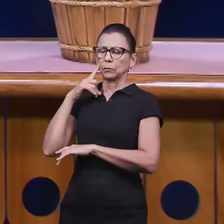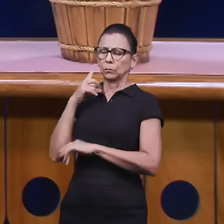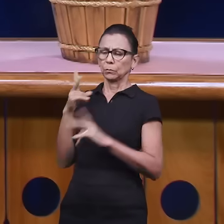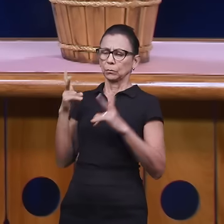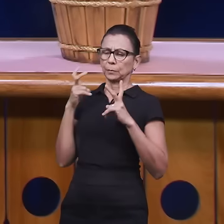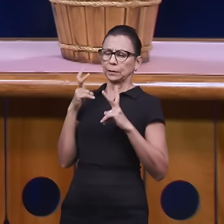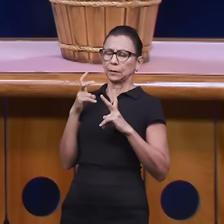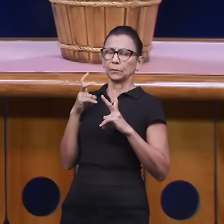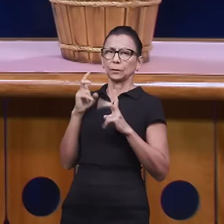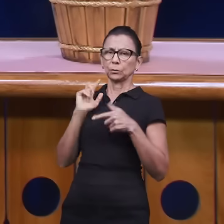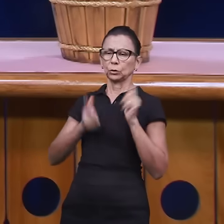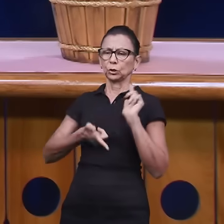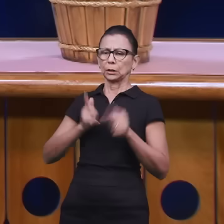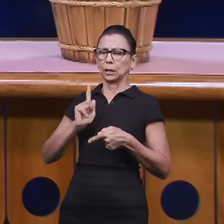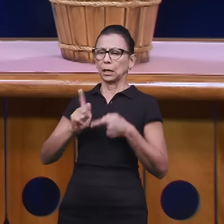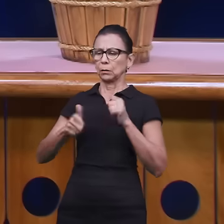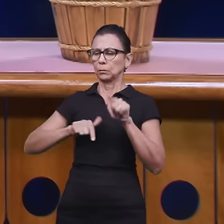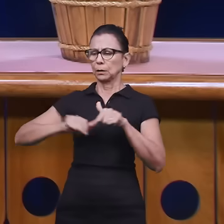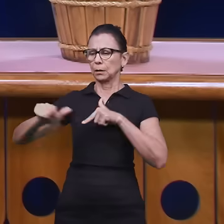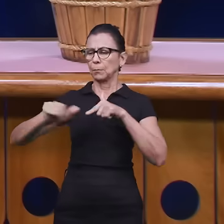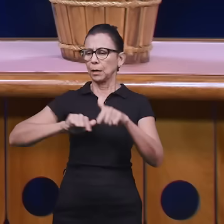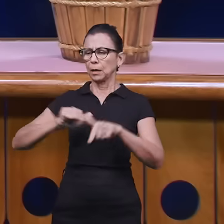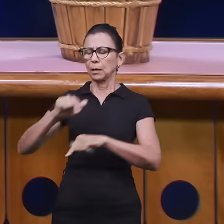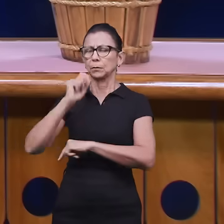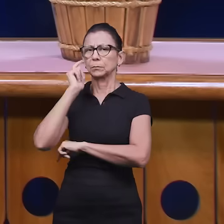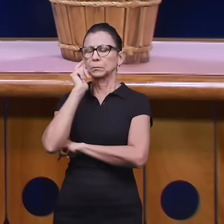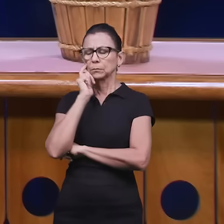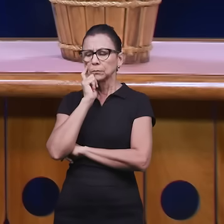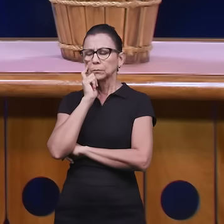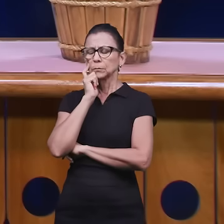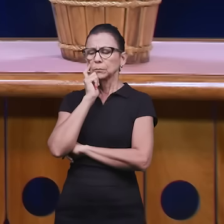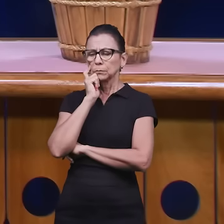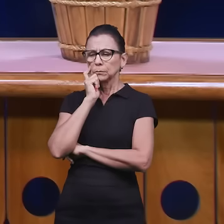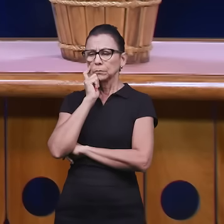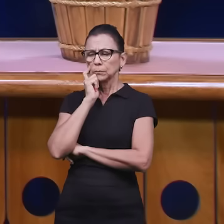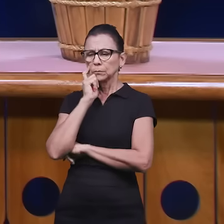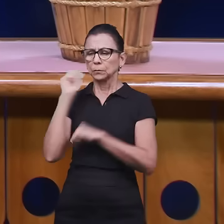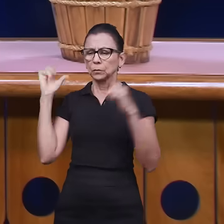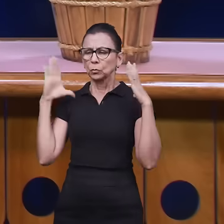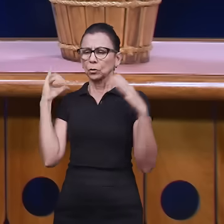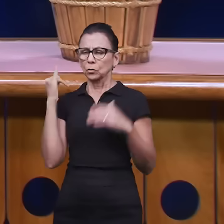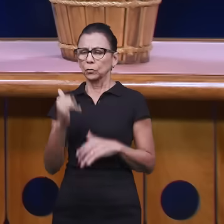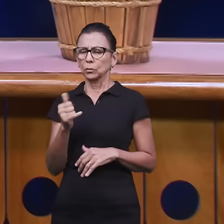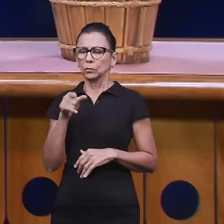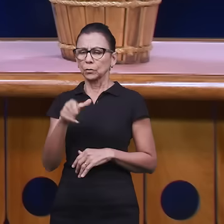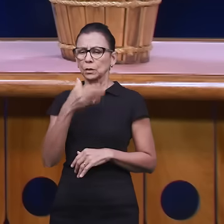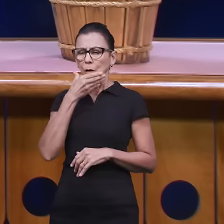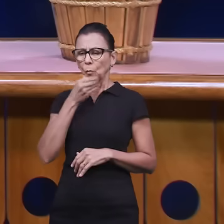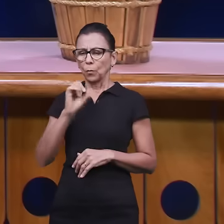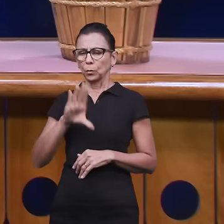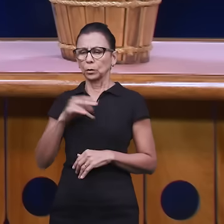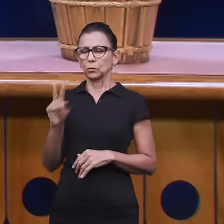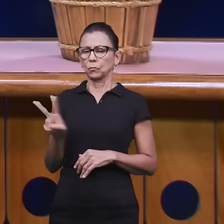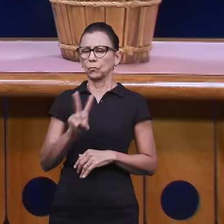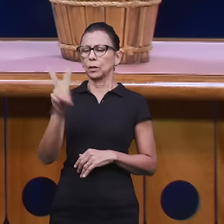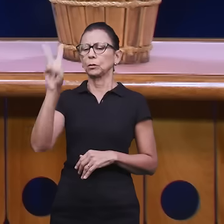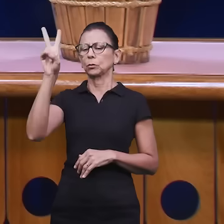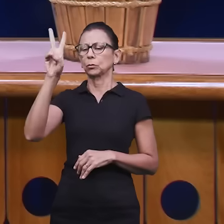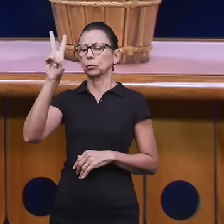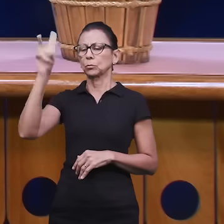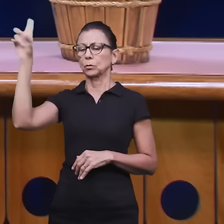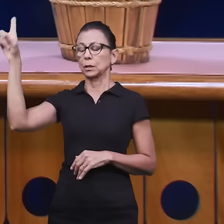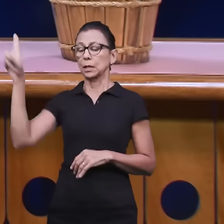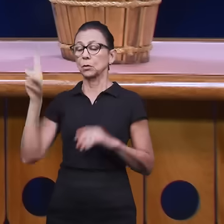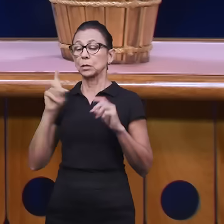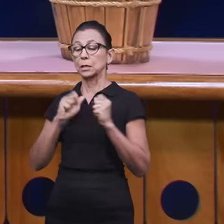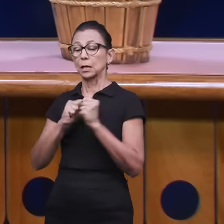de Gideão, e o anjo disse para Gideão: varão valoroso, o Senhor é contigo. E Gideão